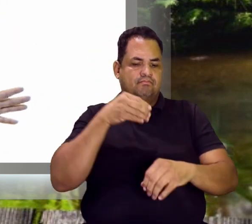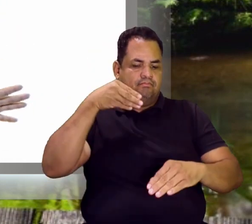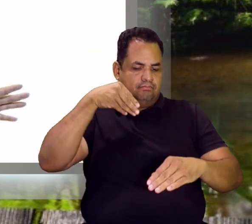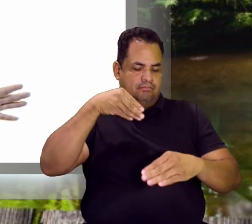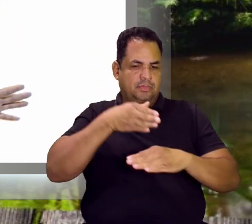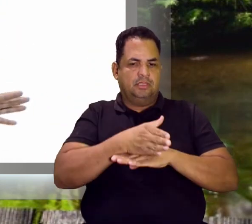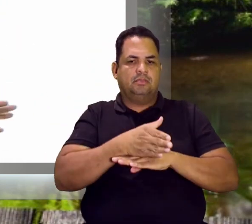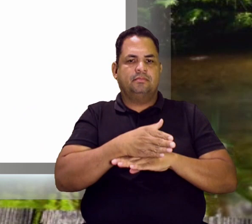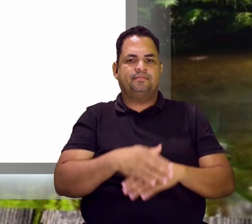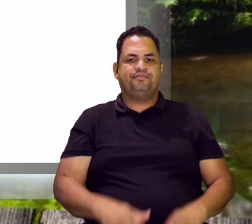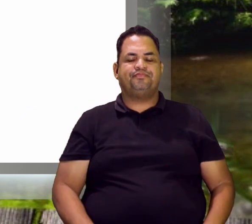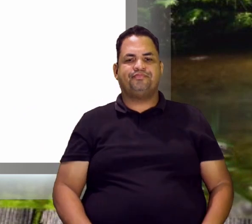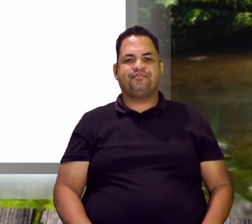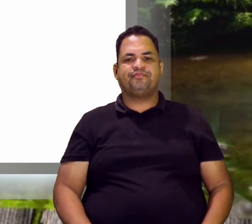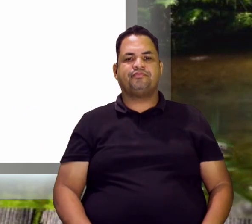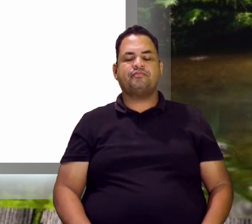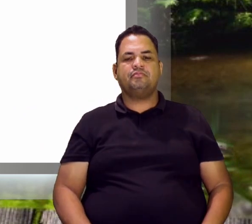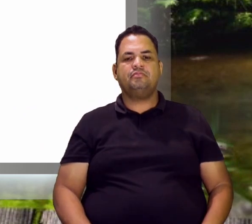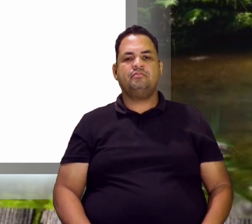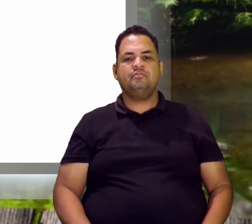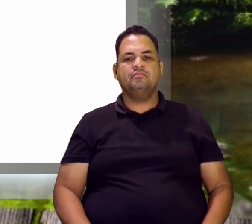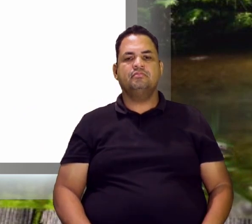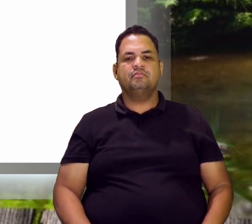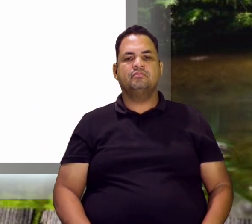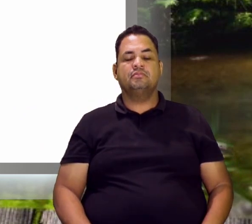tá? Então, eles são